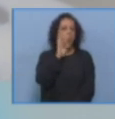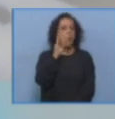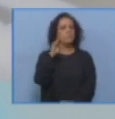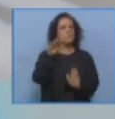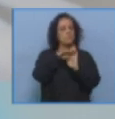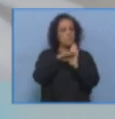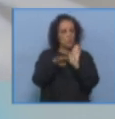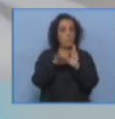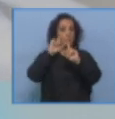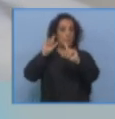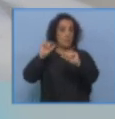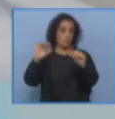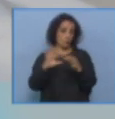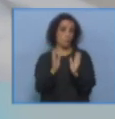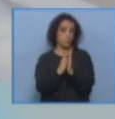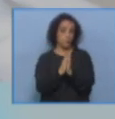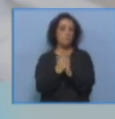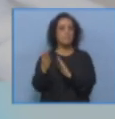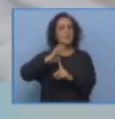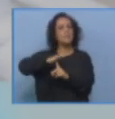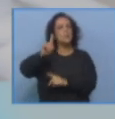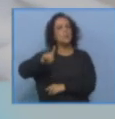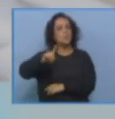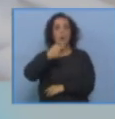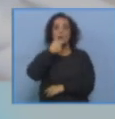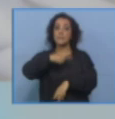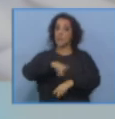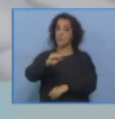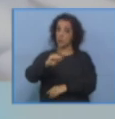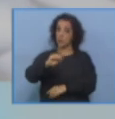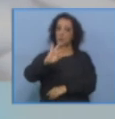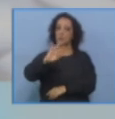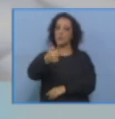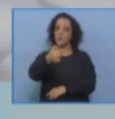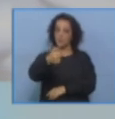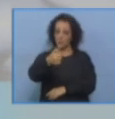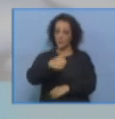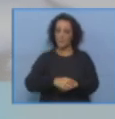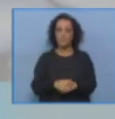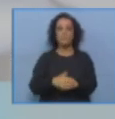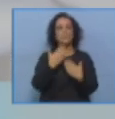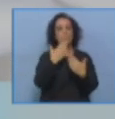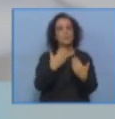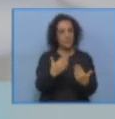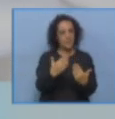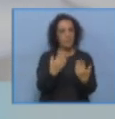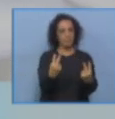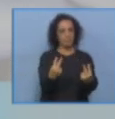acompanhar a edição rádio do programa Eclésia na Antena 1, quando forem 22h45.